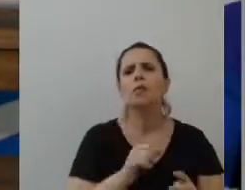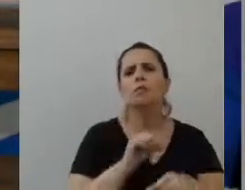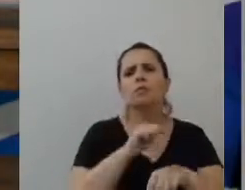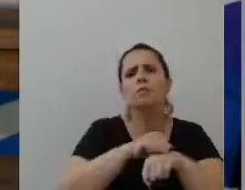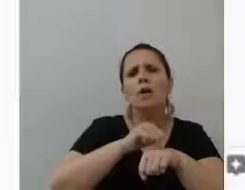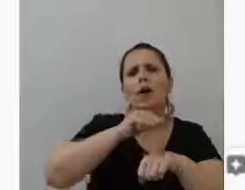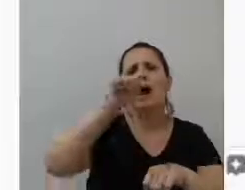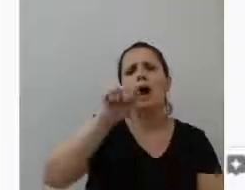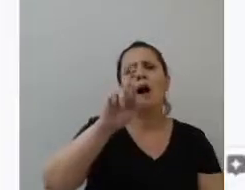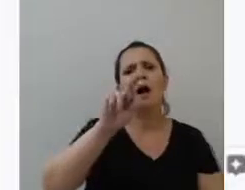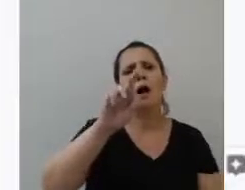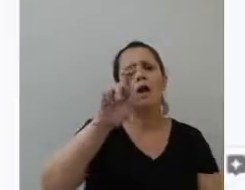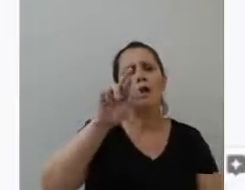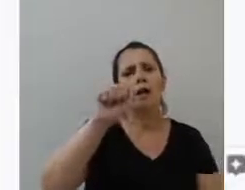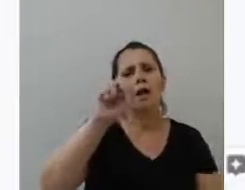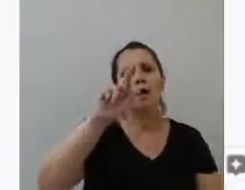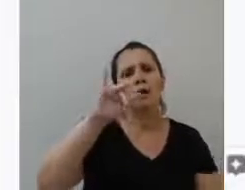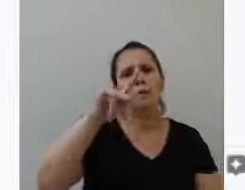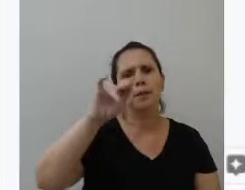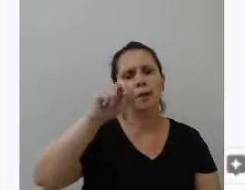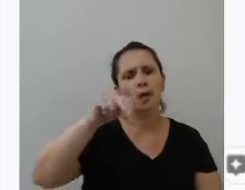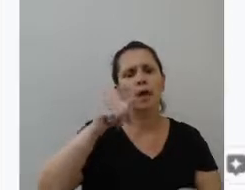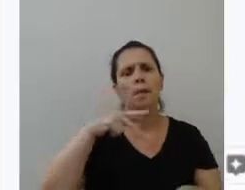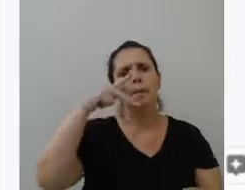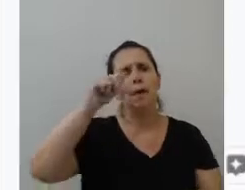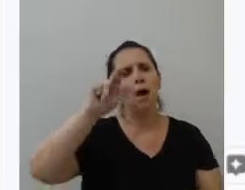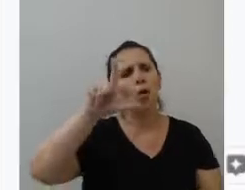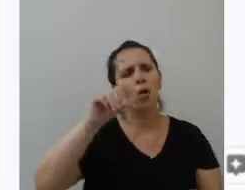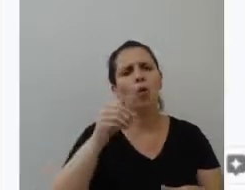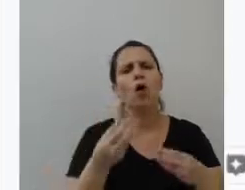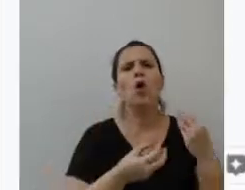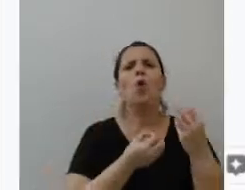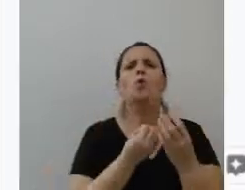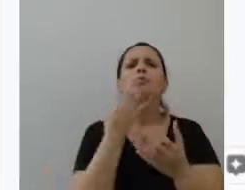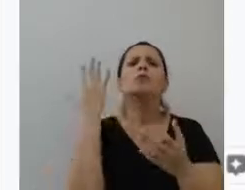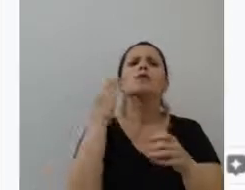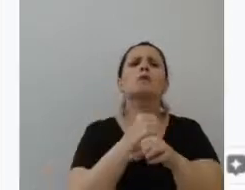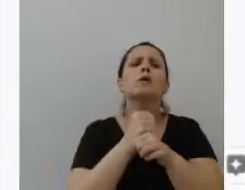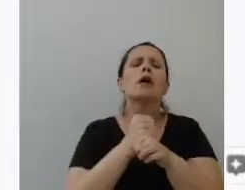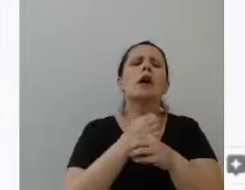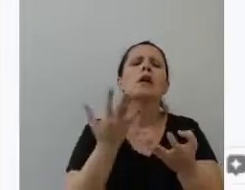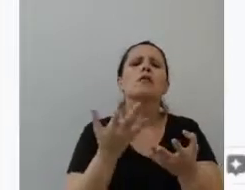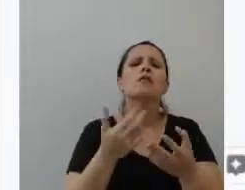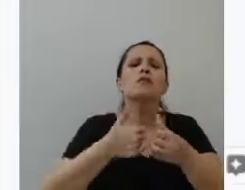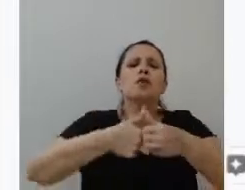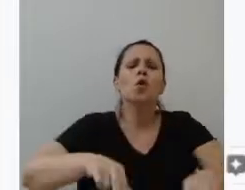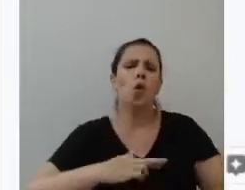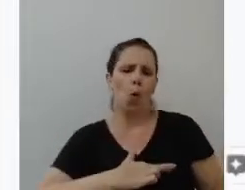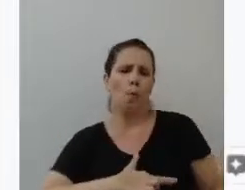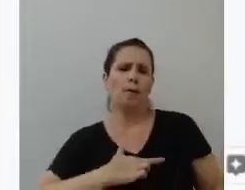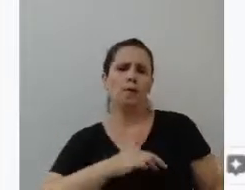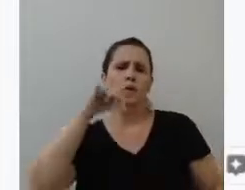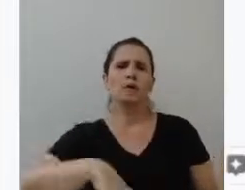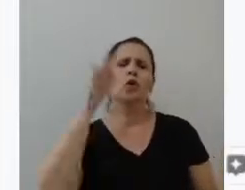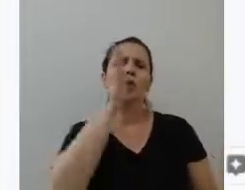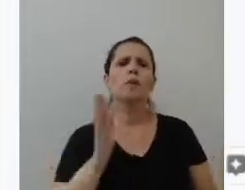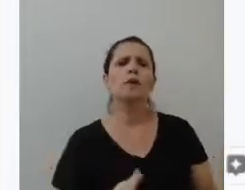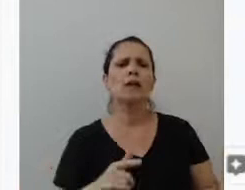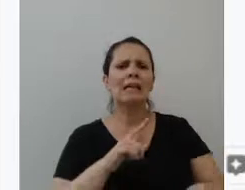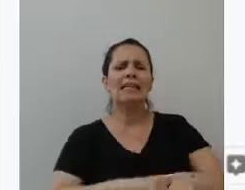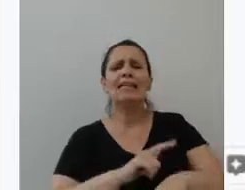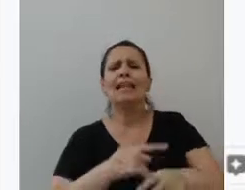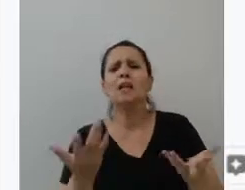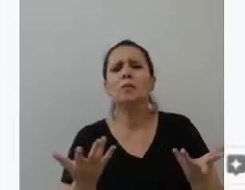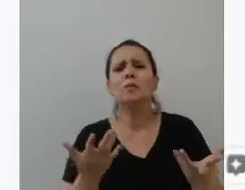Boa tarde, sou Paulo Silva de Araripina. Por quanto tempo durou o romantismo no Brasil? Olha, essa questão de tempo é tão relativa, viu? Porque assim, a